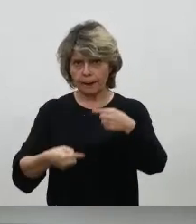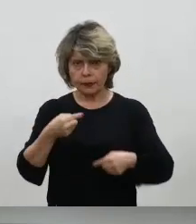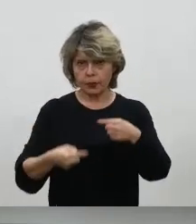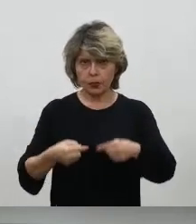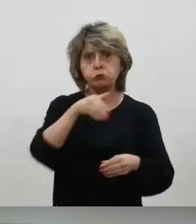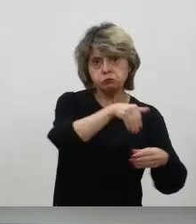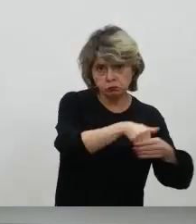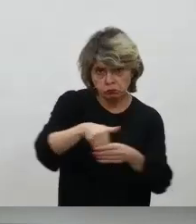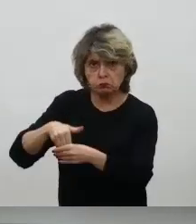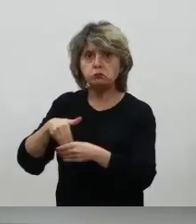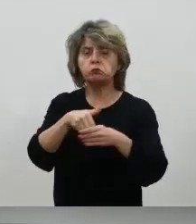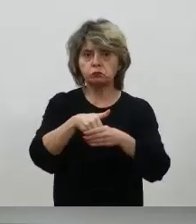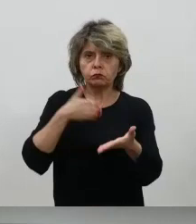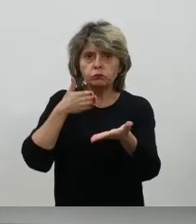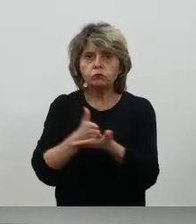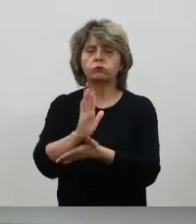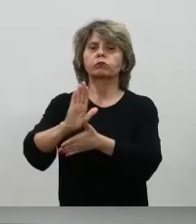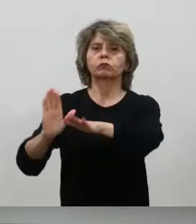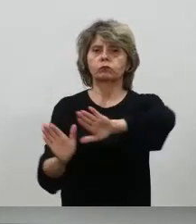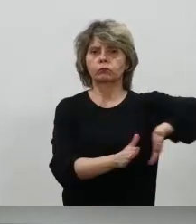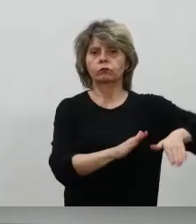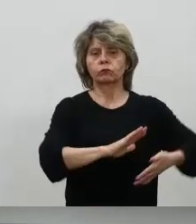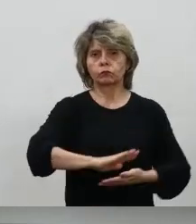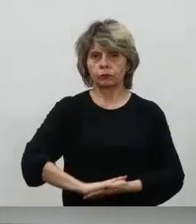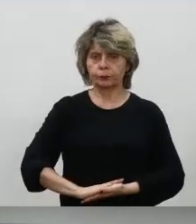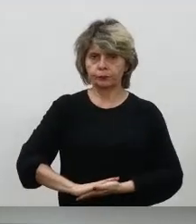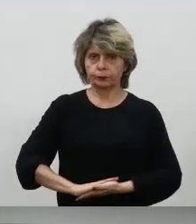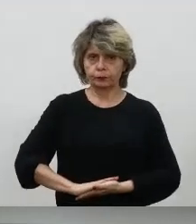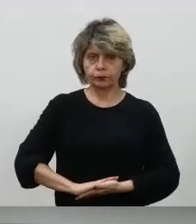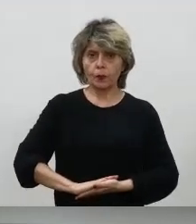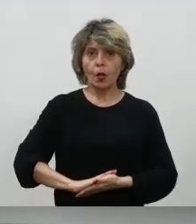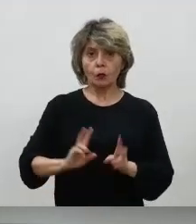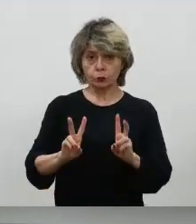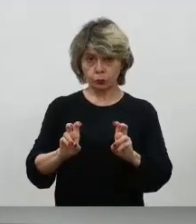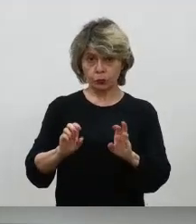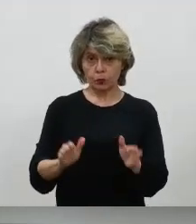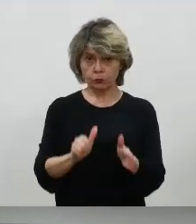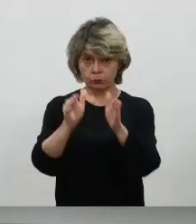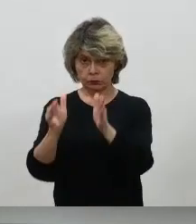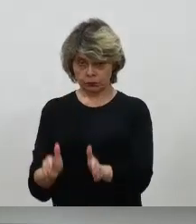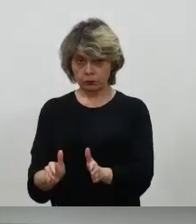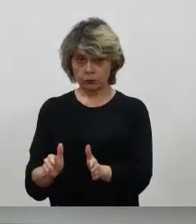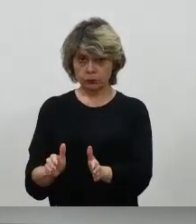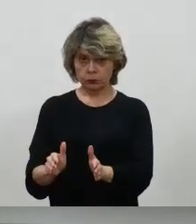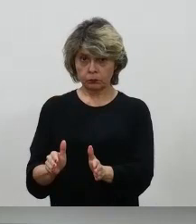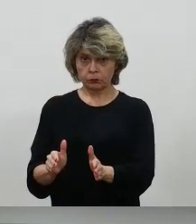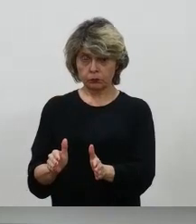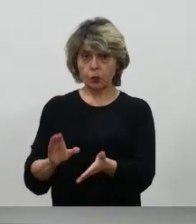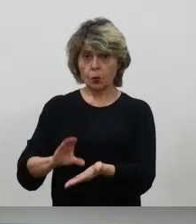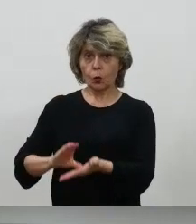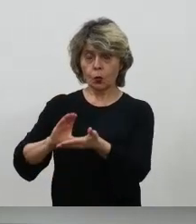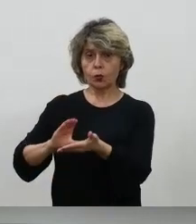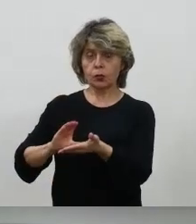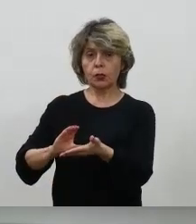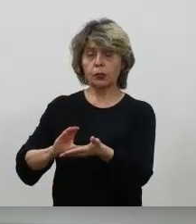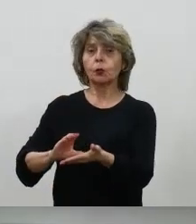em votação aprovados próximo na pauta simples do Conselheiro